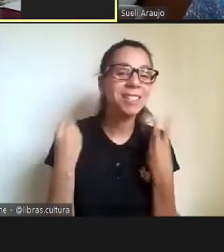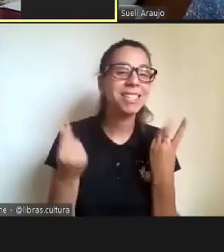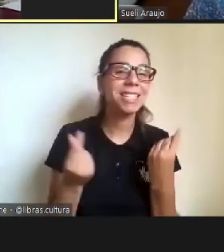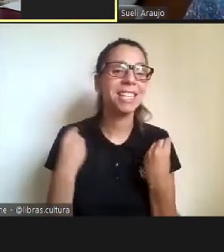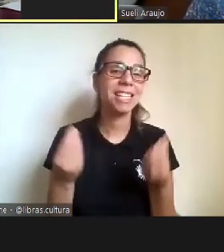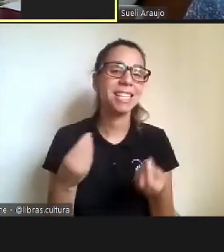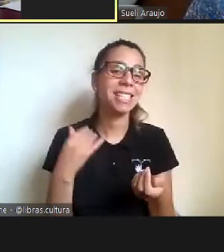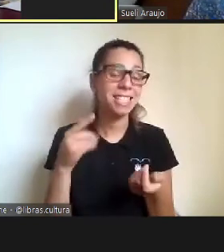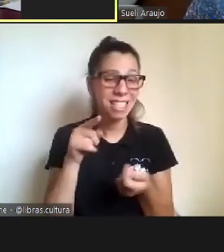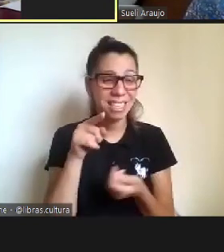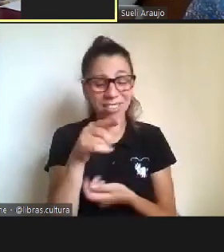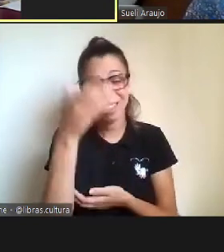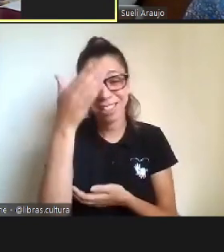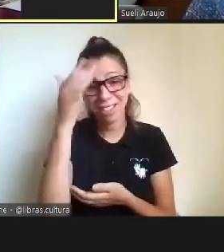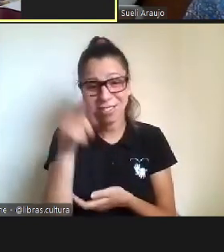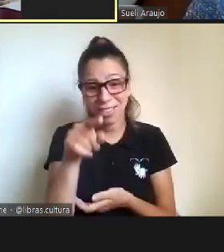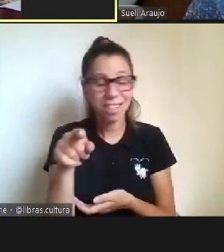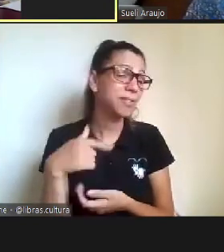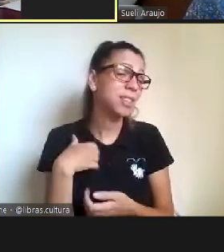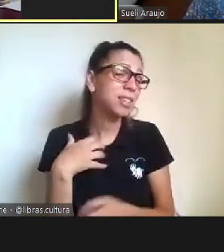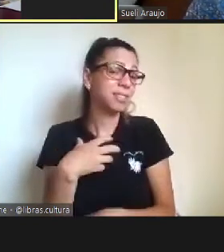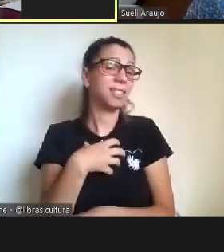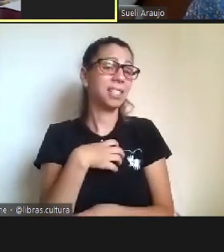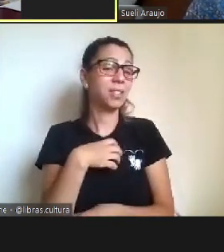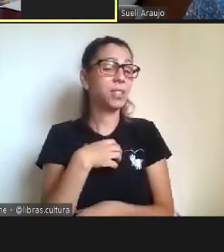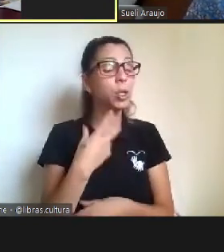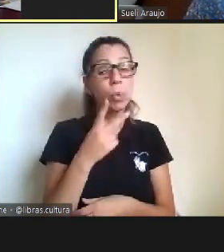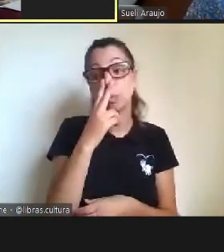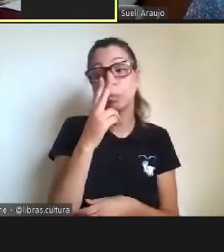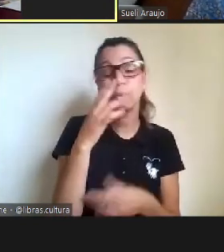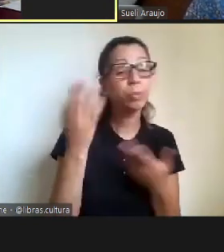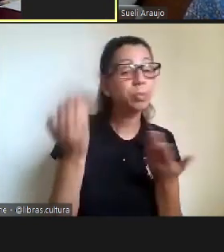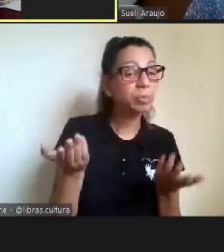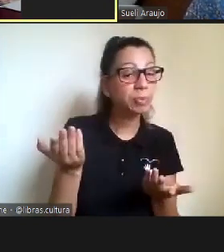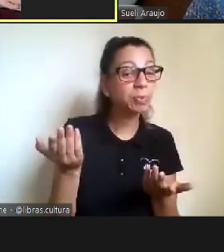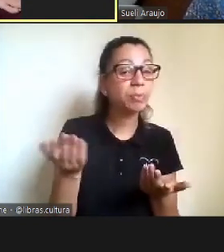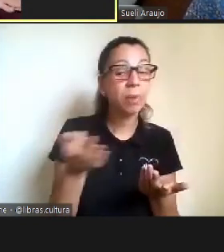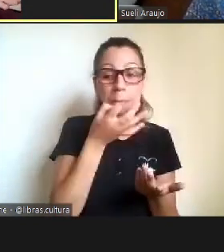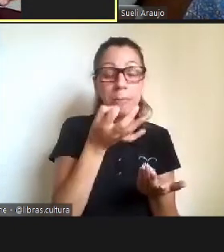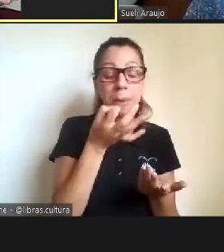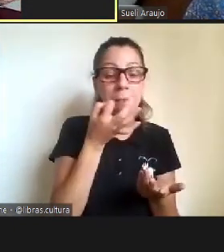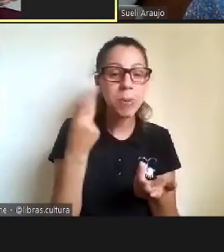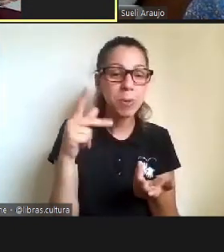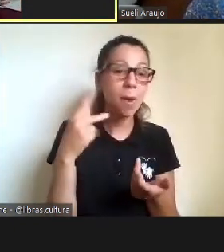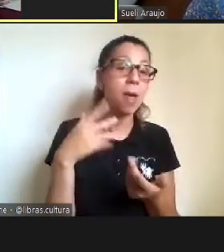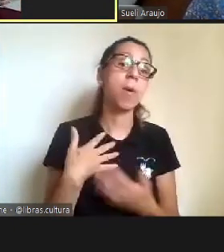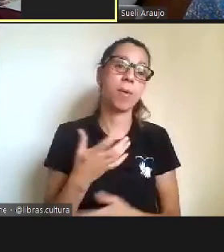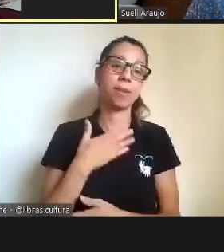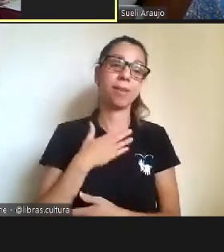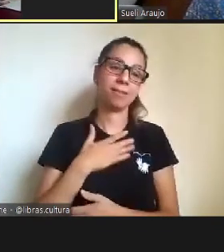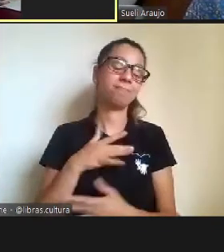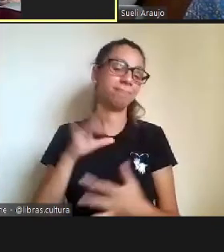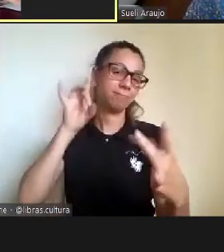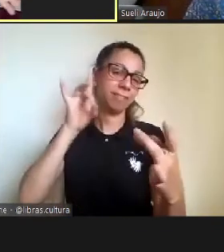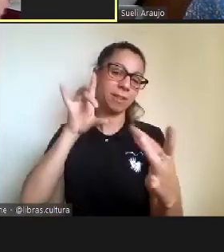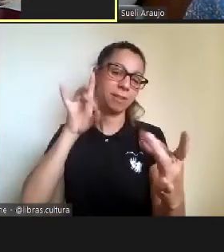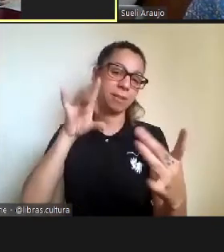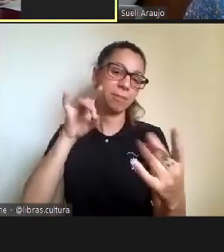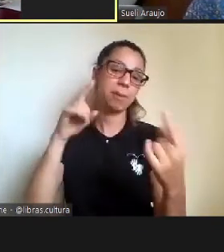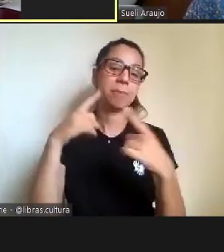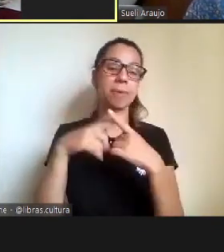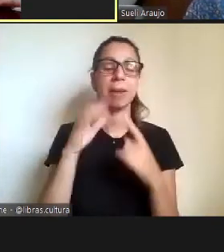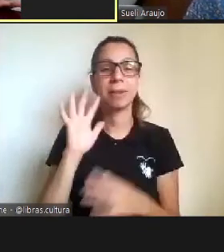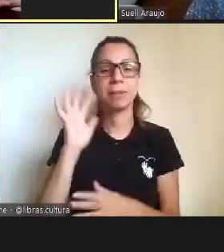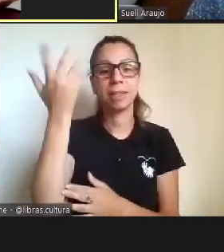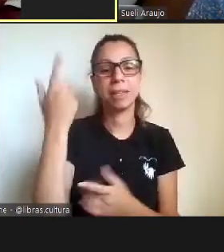não sei se você, o que você sentiu, o que você achou, eu até gostaria de feedbacks, porque é isso daí que está acontecendo, a gente não